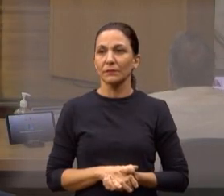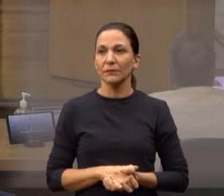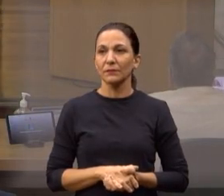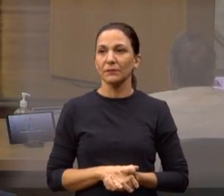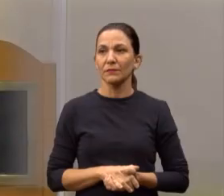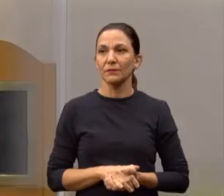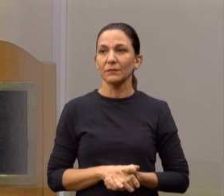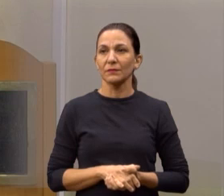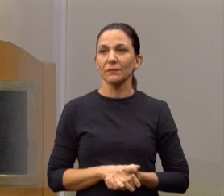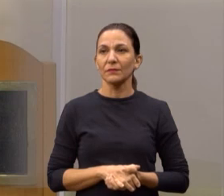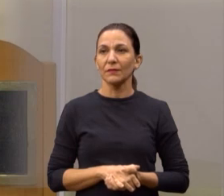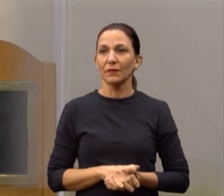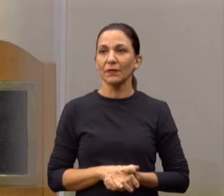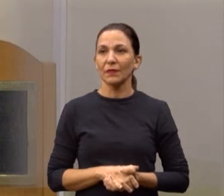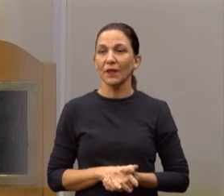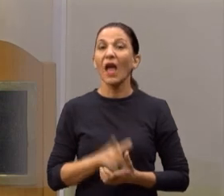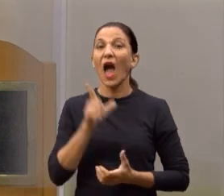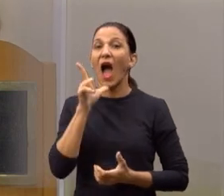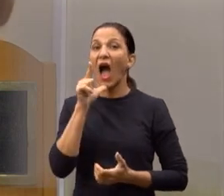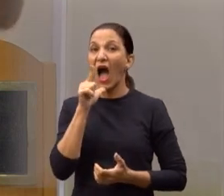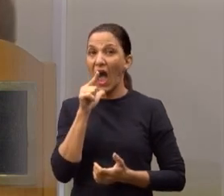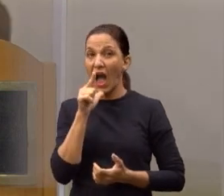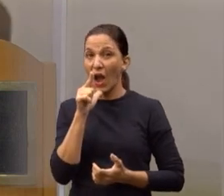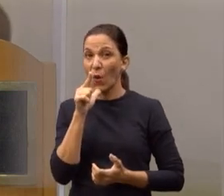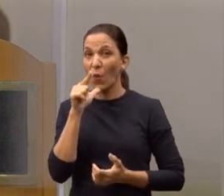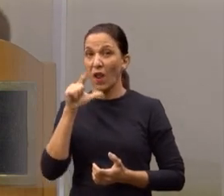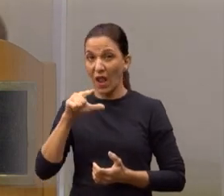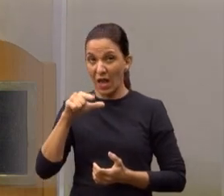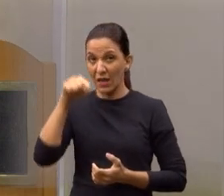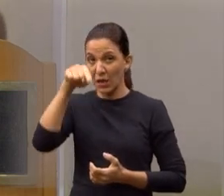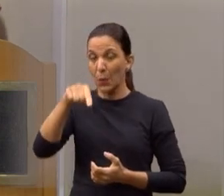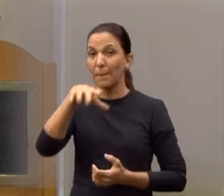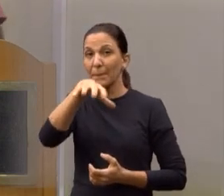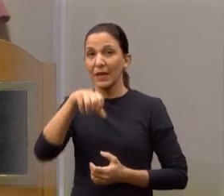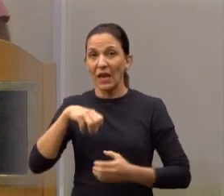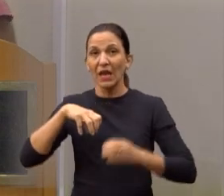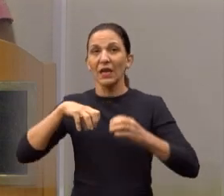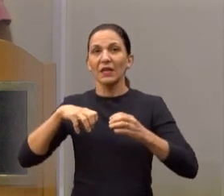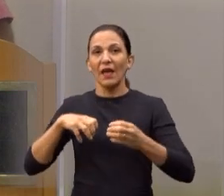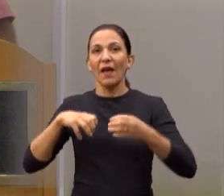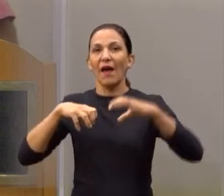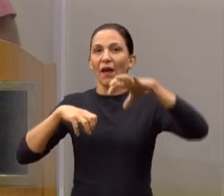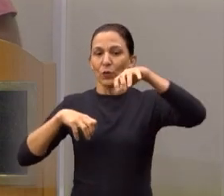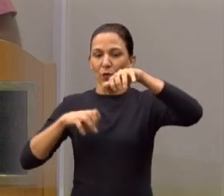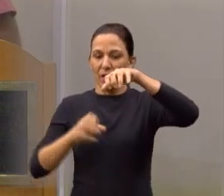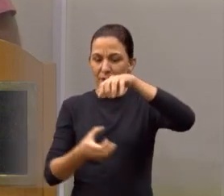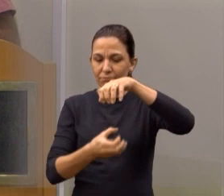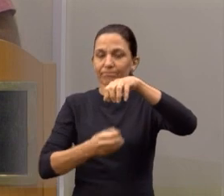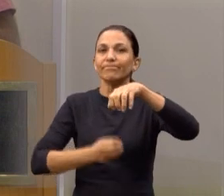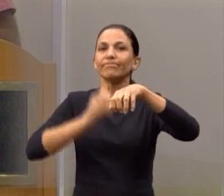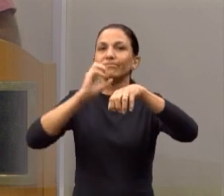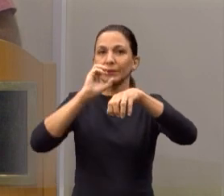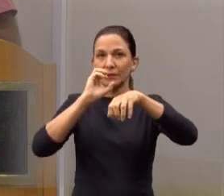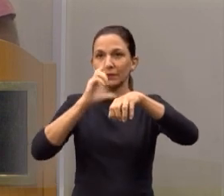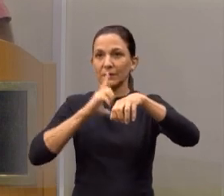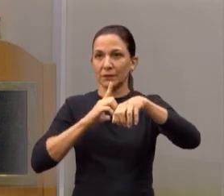essa água eu peguei na torneira aqui a água do Dae E eu tô tomando aqui em público presidente